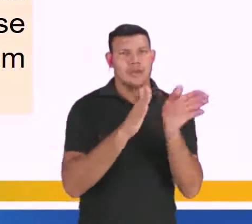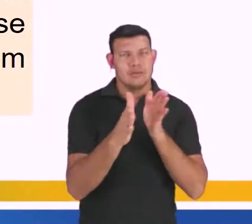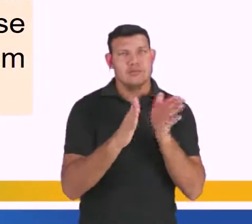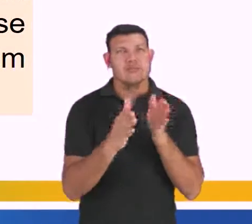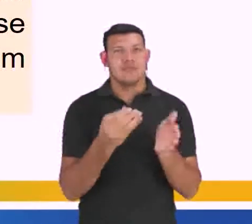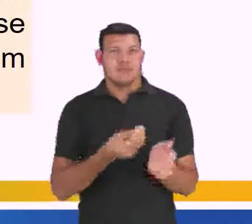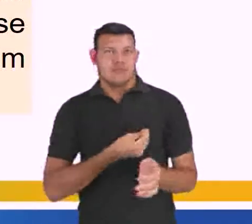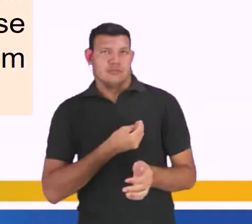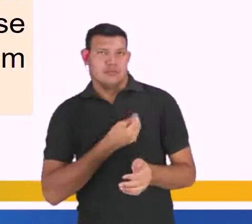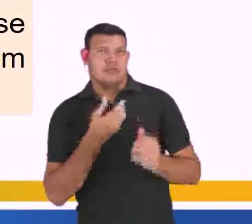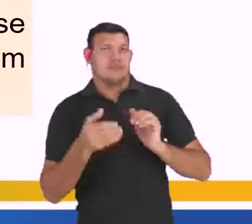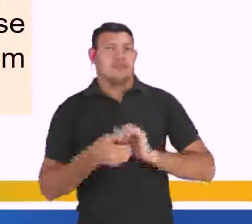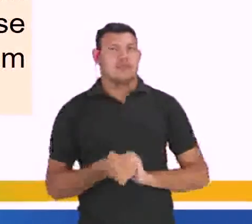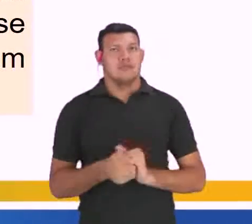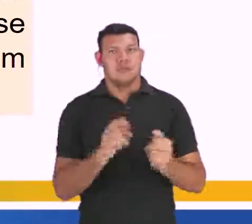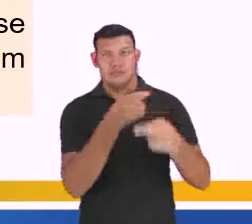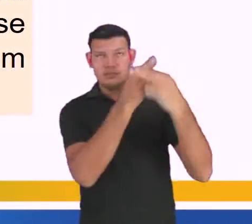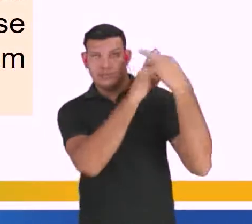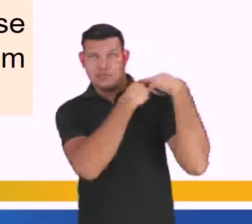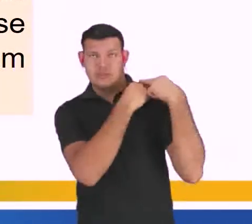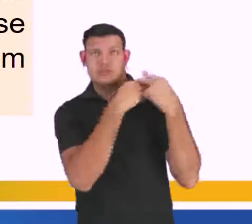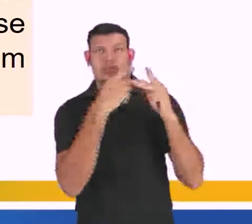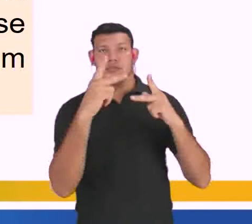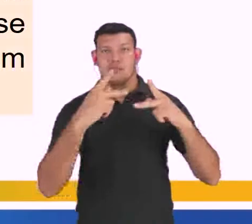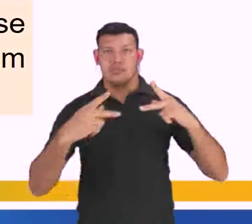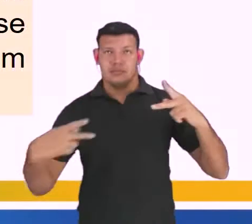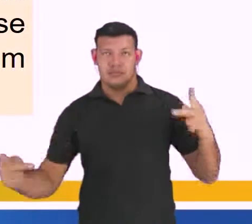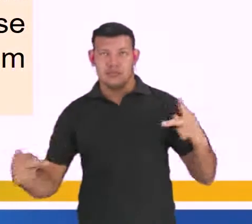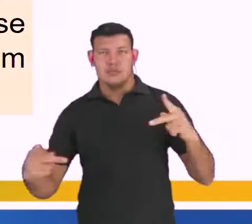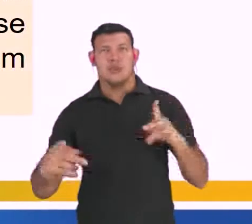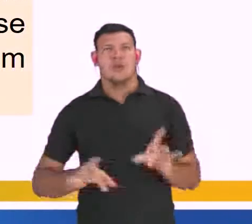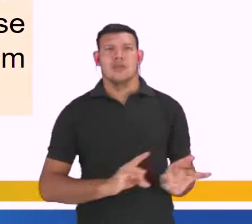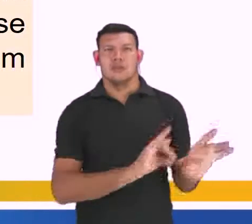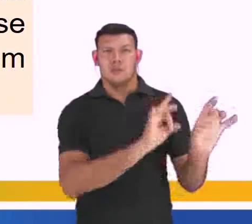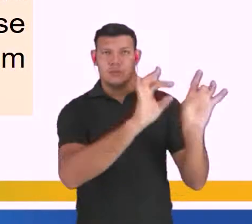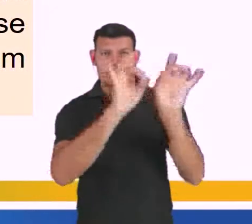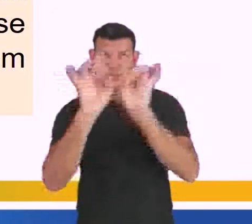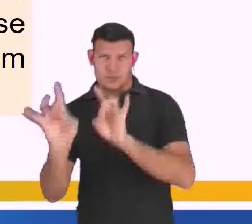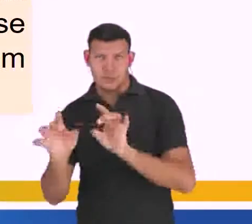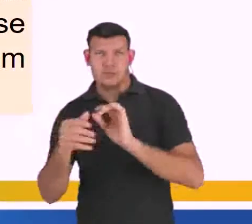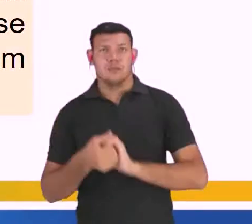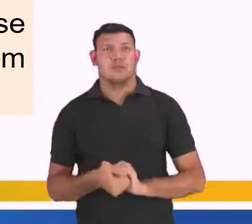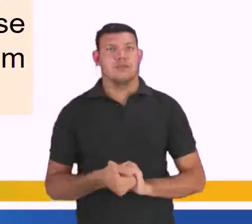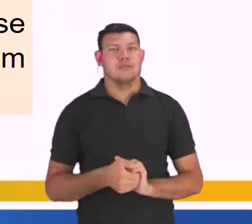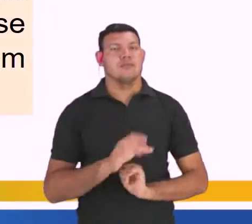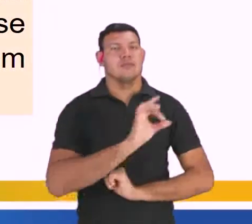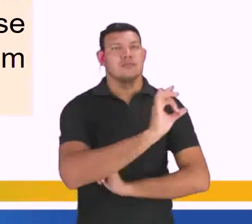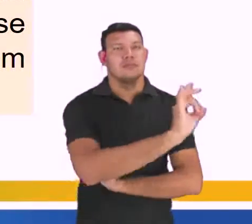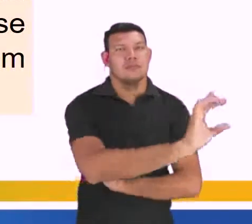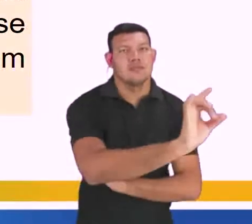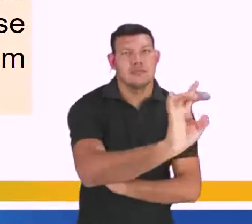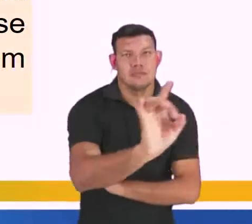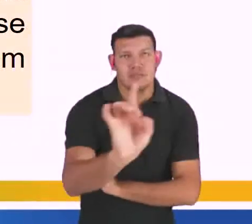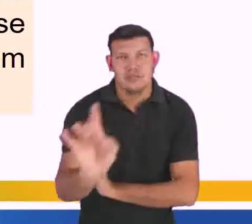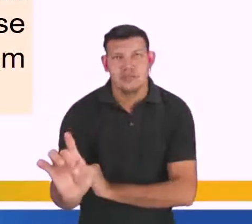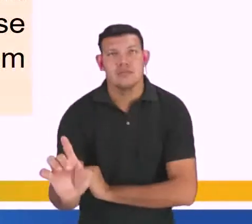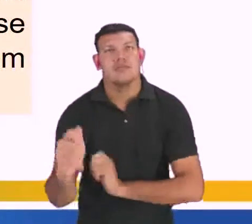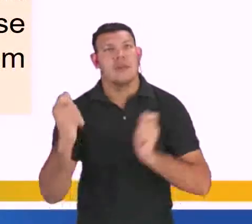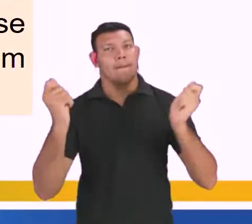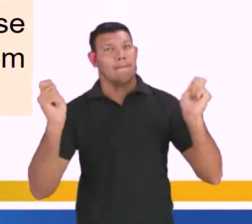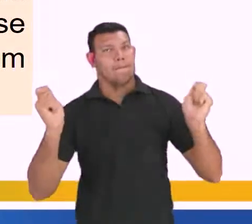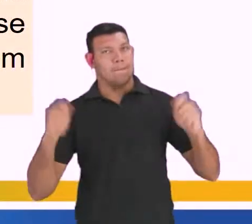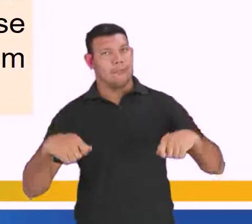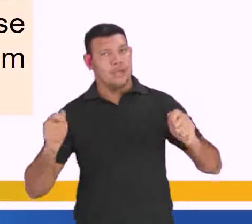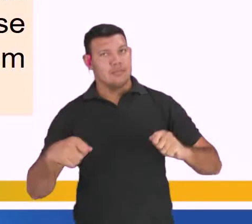processo vital. As funções das proteínas são específicas a cada uma delas e